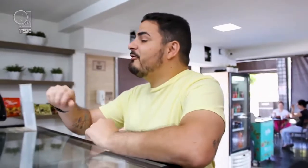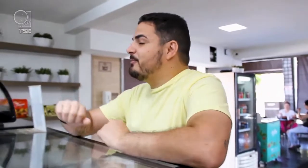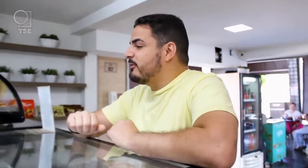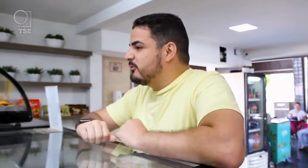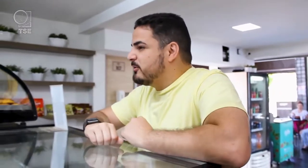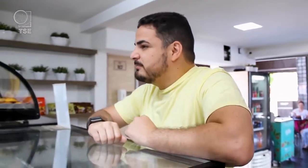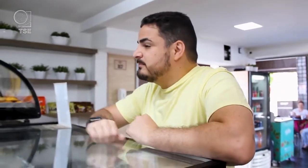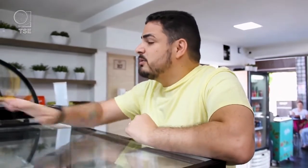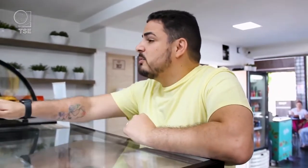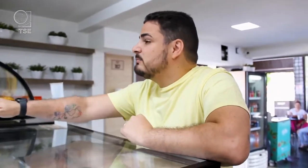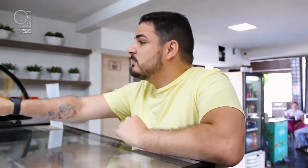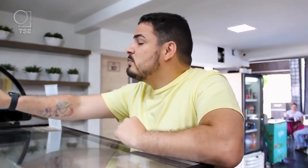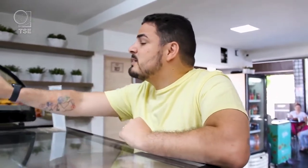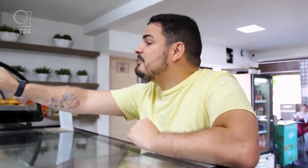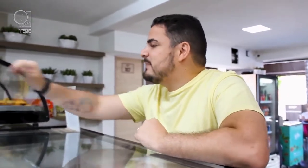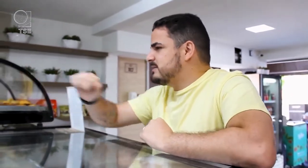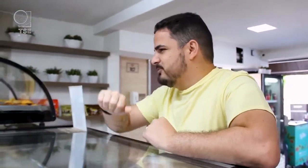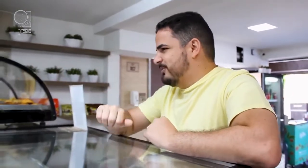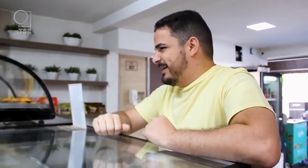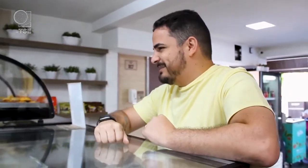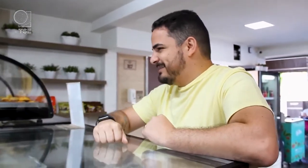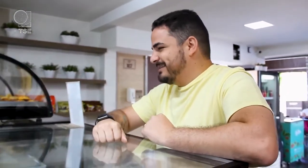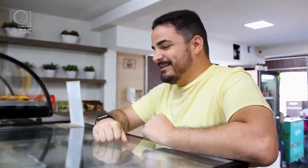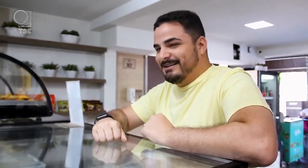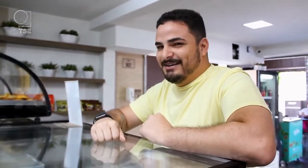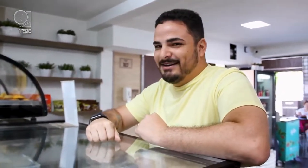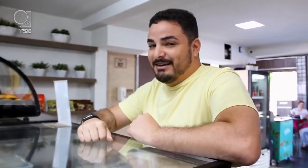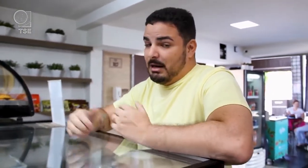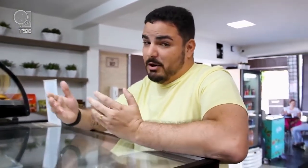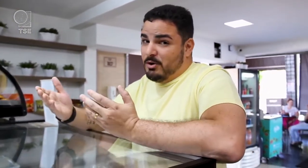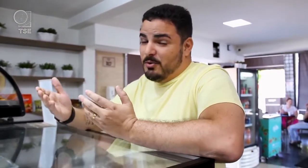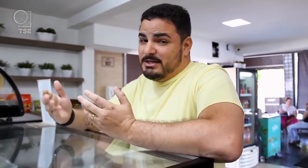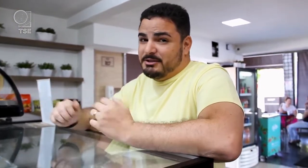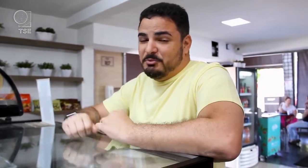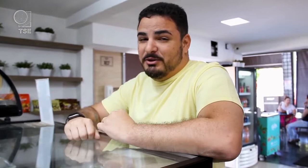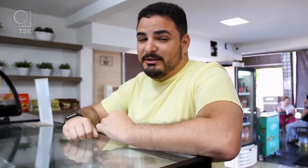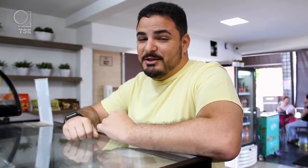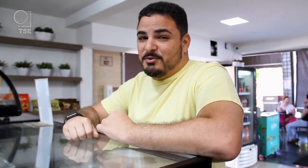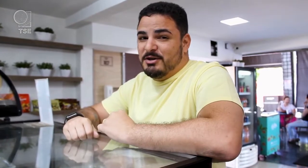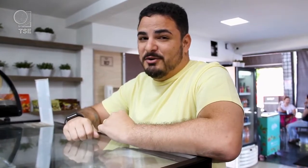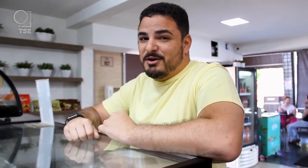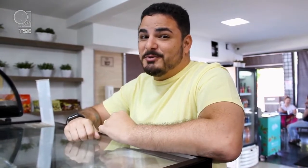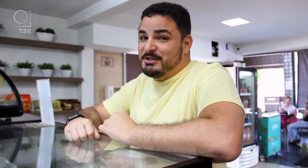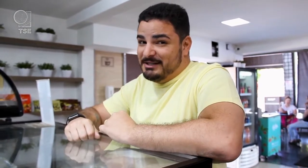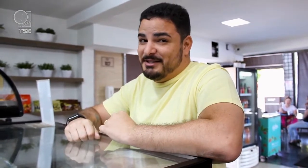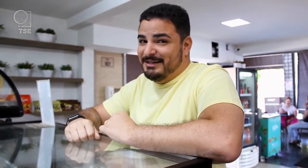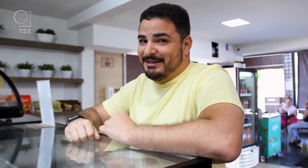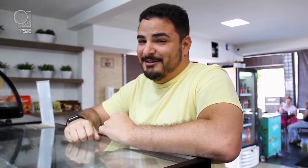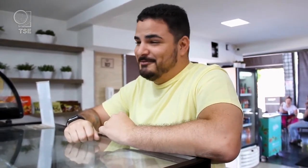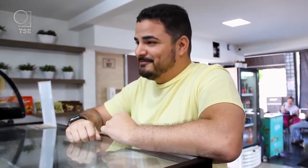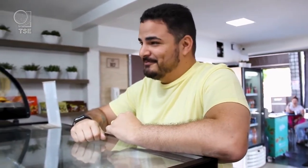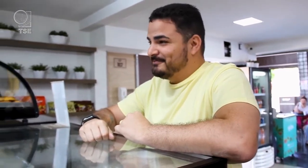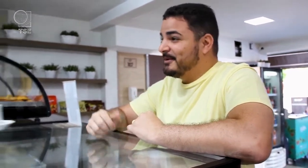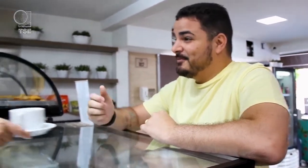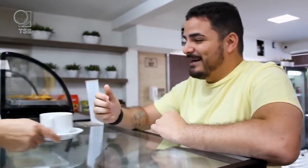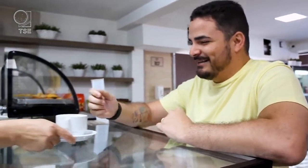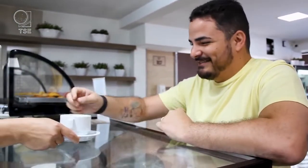Um café, por favor. Não, um cafezinho com leite. A melhor coisa é a gente poder ter escolha no nosso dia a dia, né,